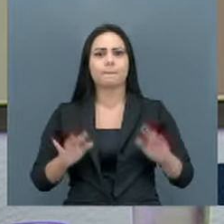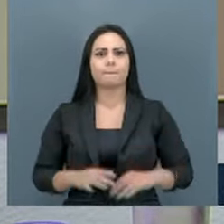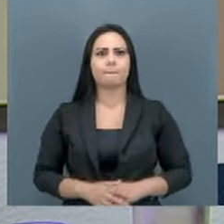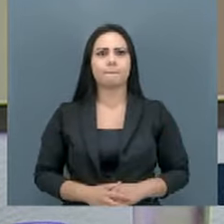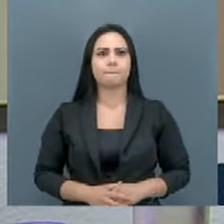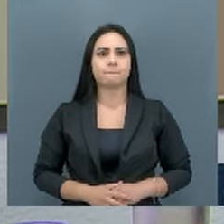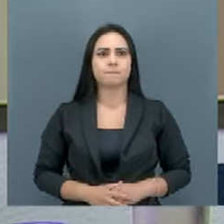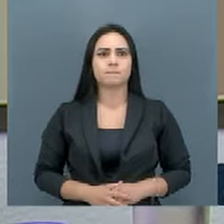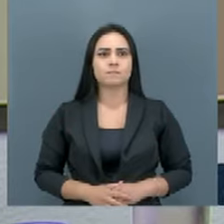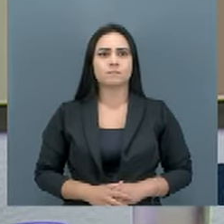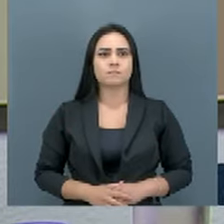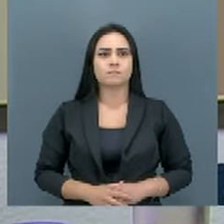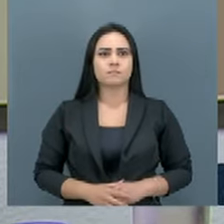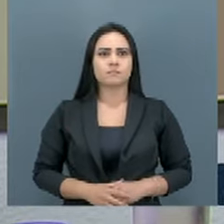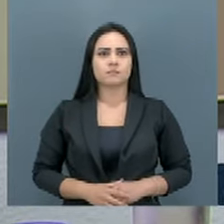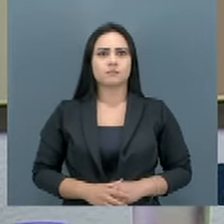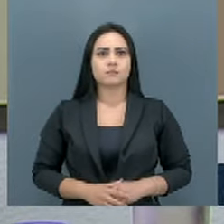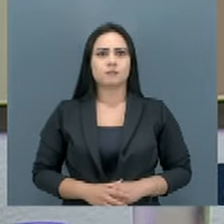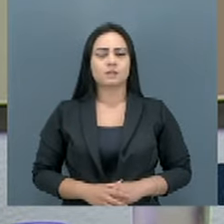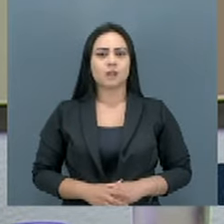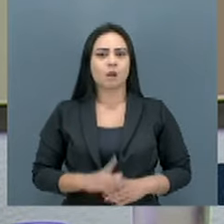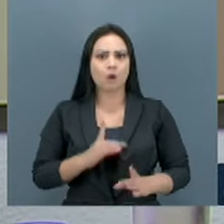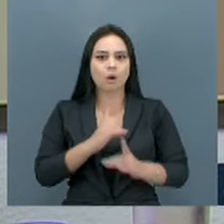o apoio